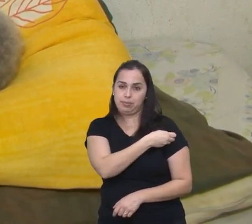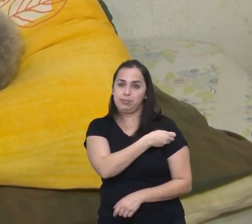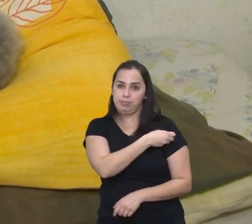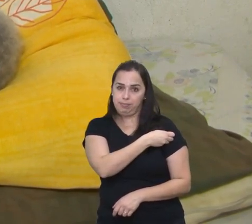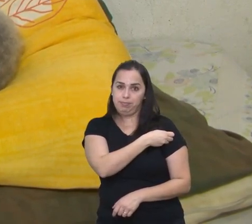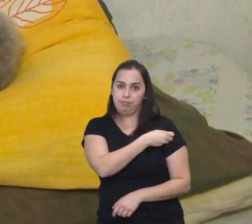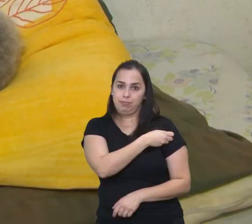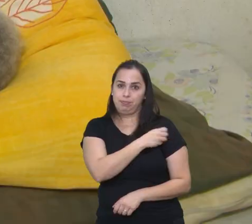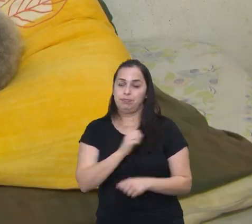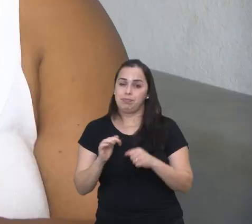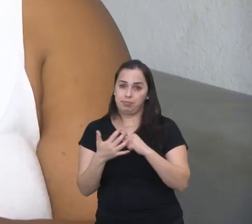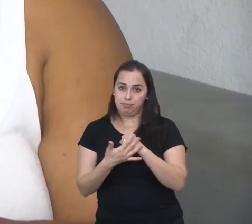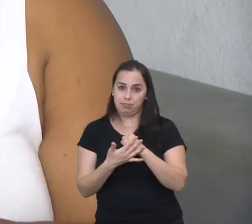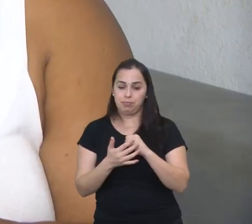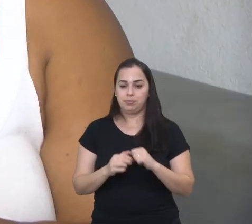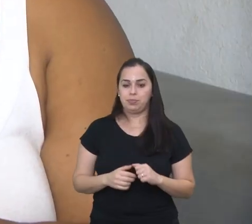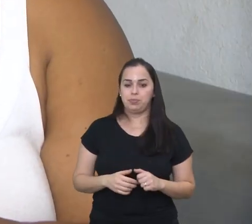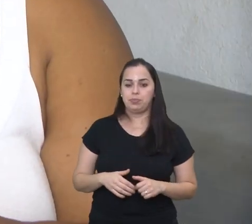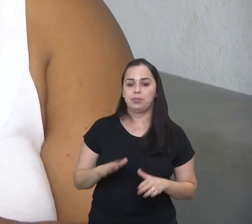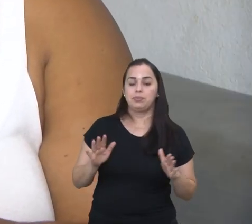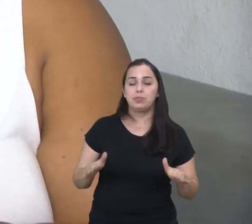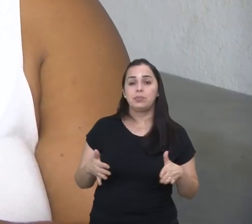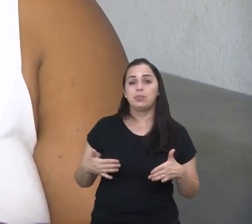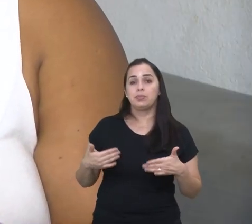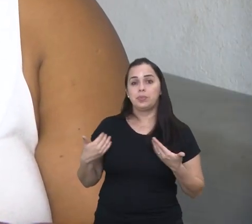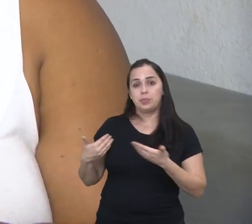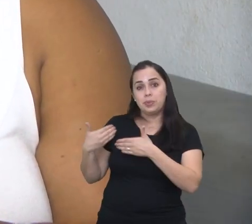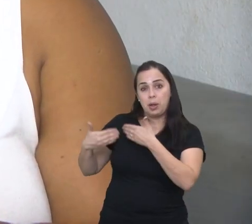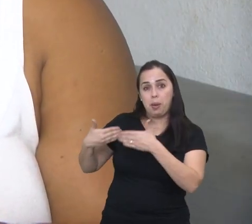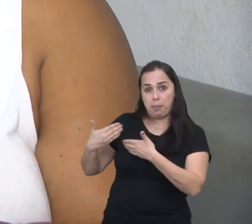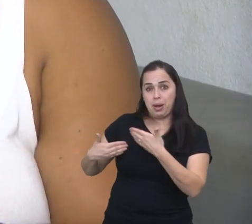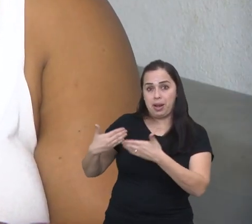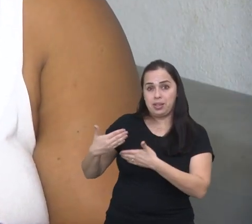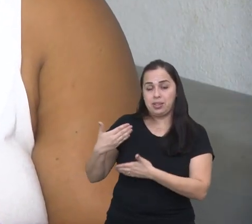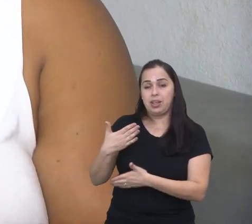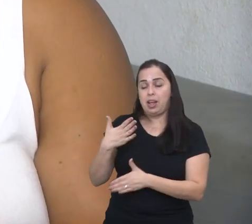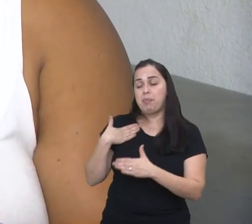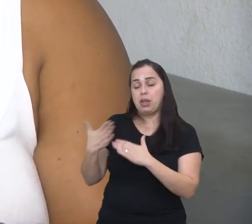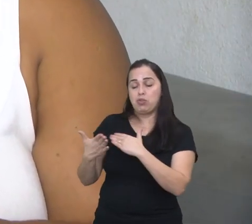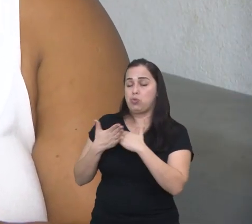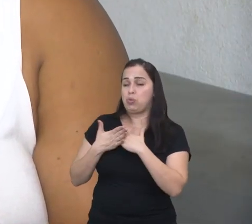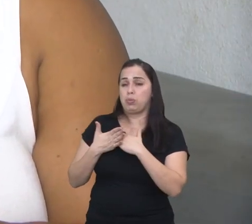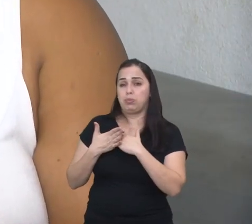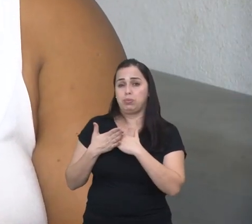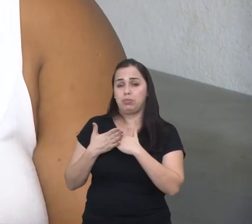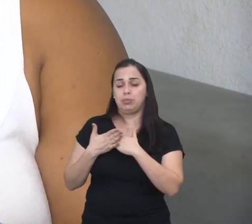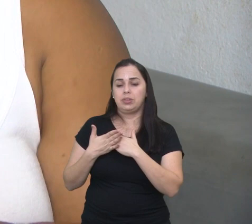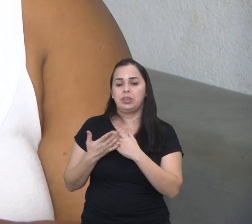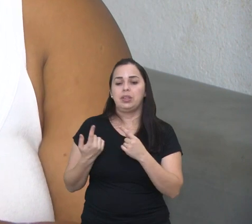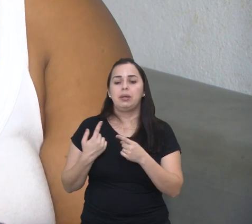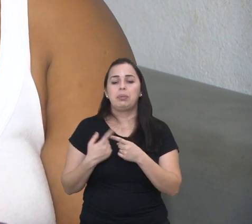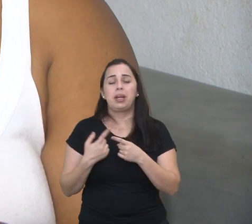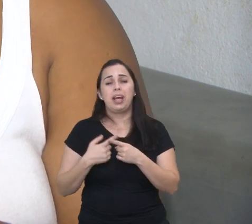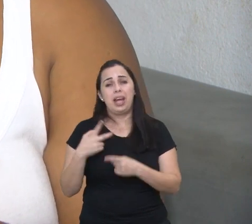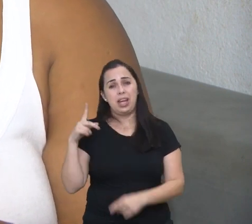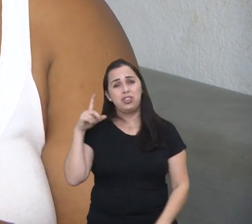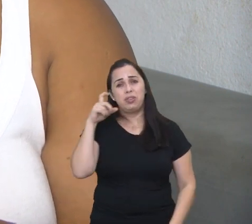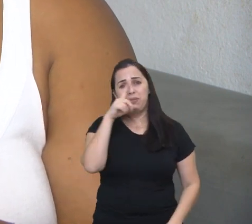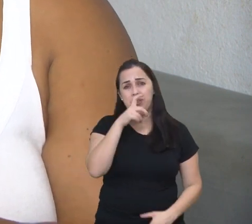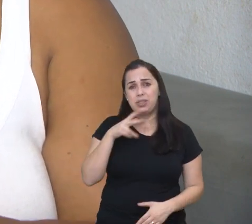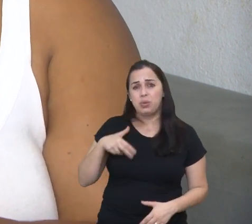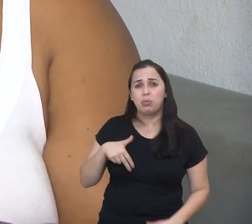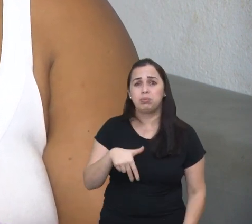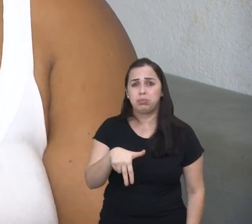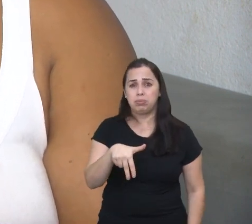contra a Covid-19. O processo de vacinação domiciliar, no caso aqui da gente, ajudou bastante, por causa da